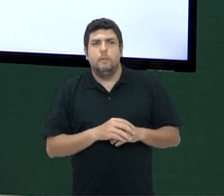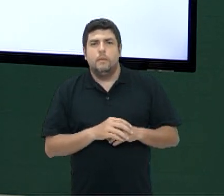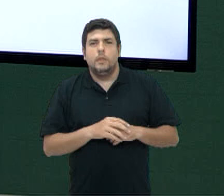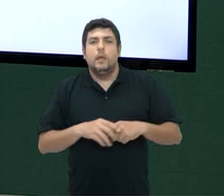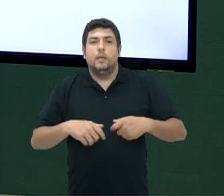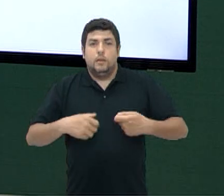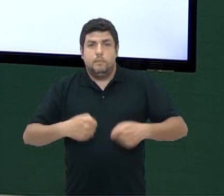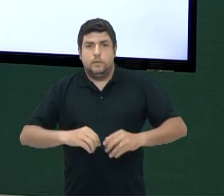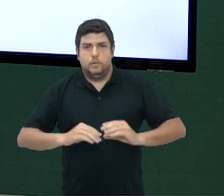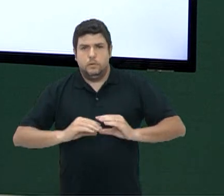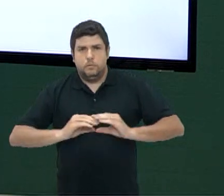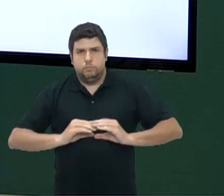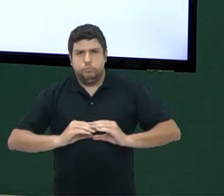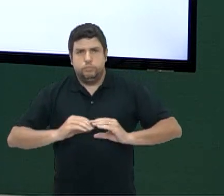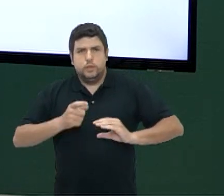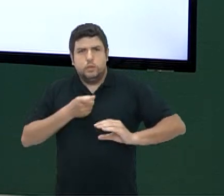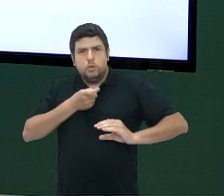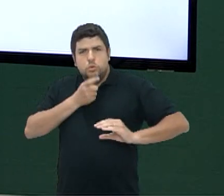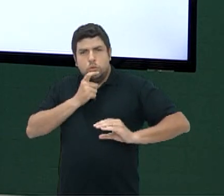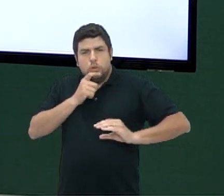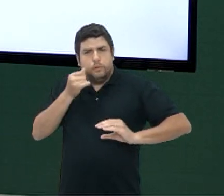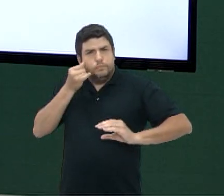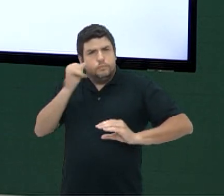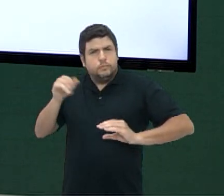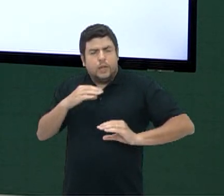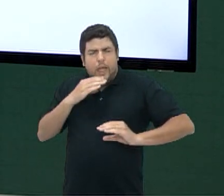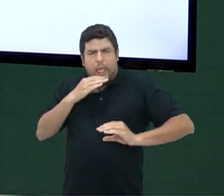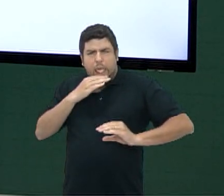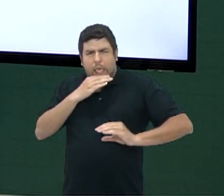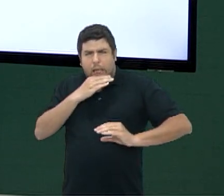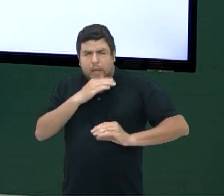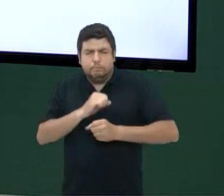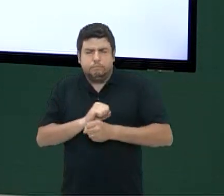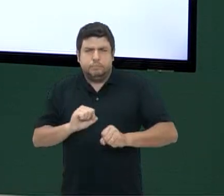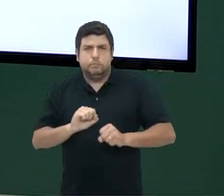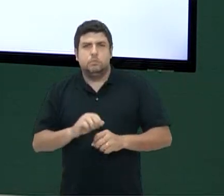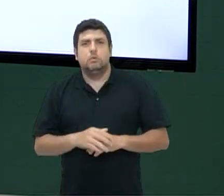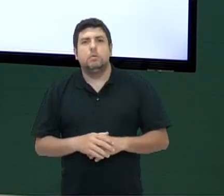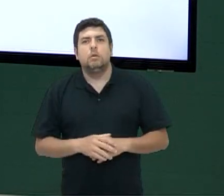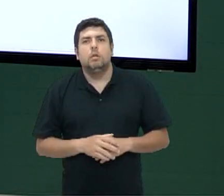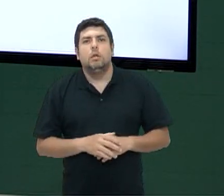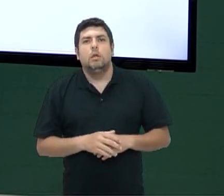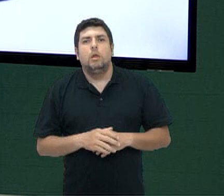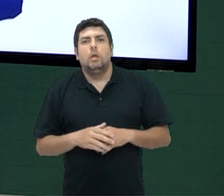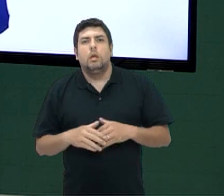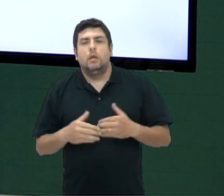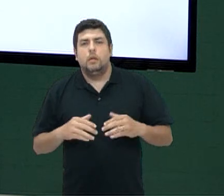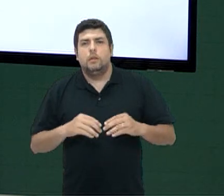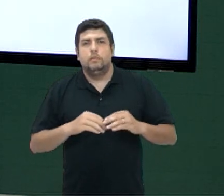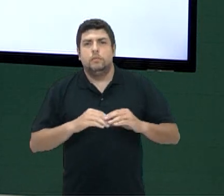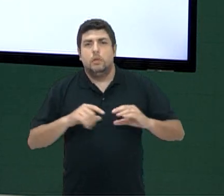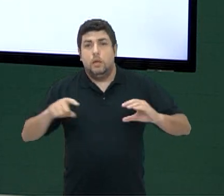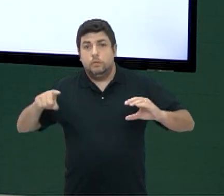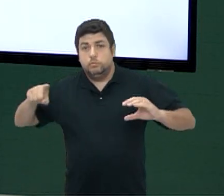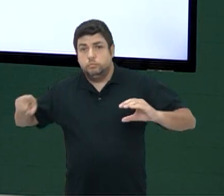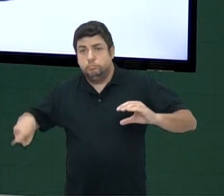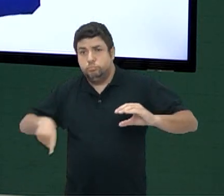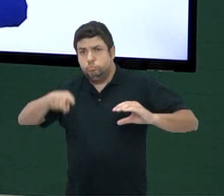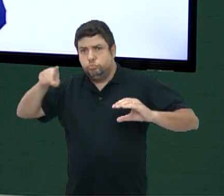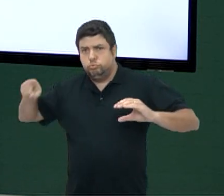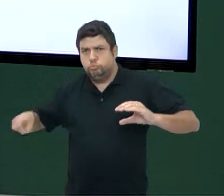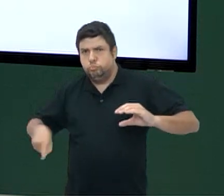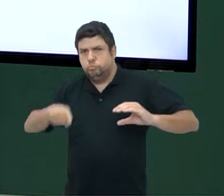não deixar superaquecido essa região. Essa movimentação da roda que temos aqui